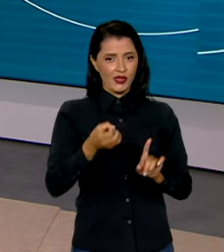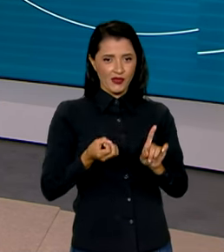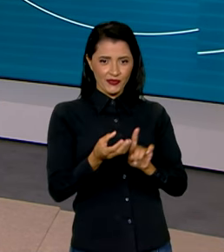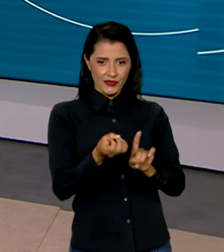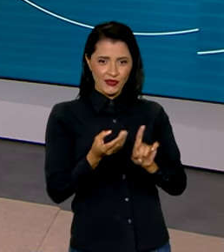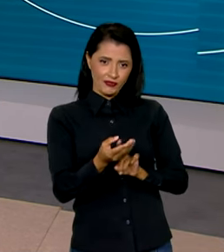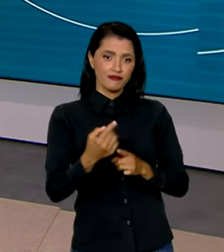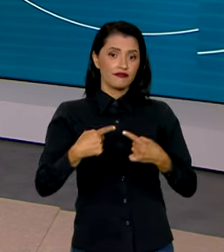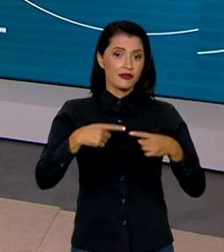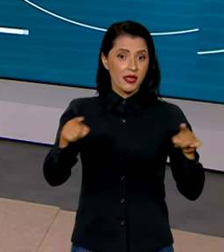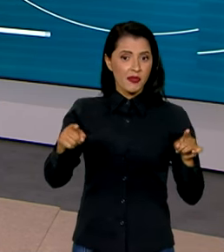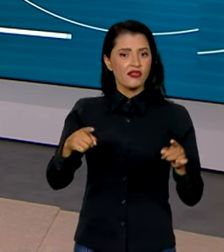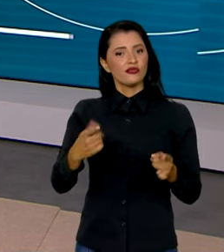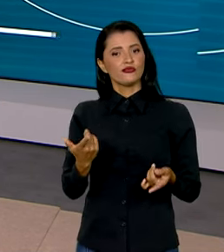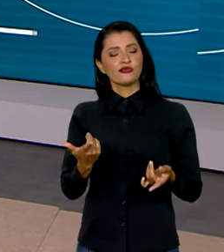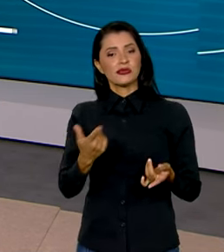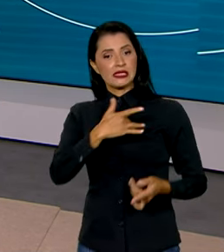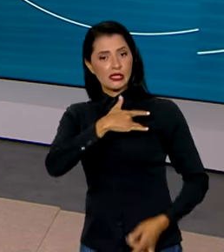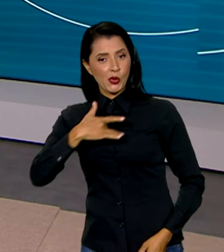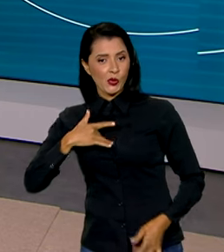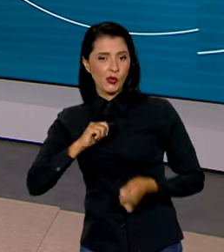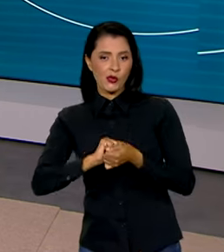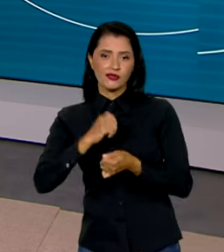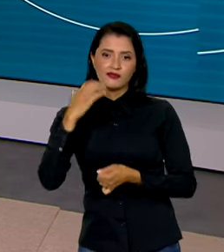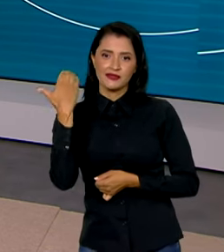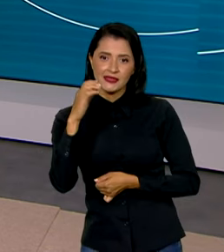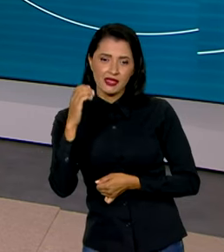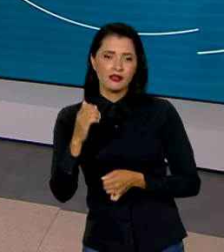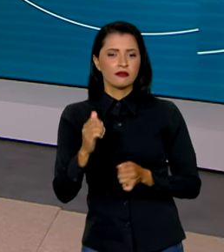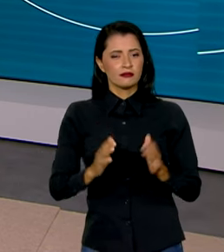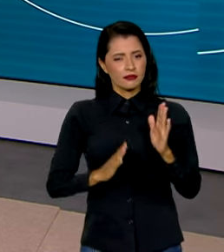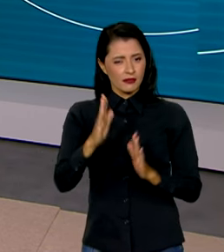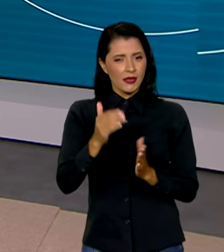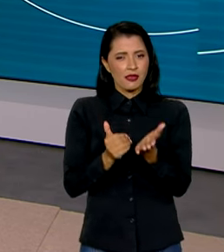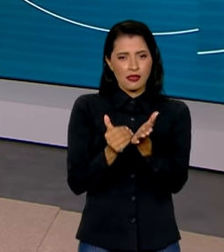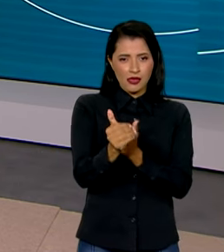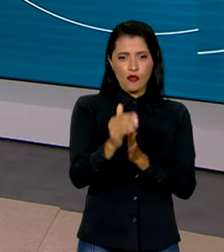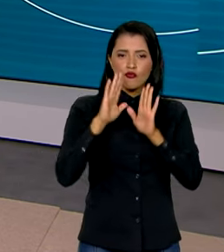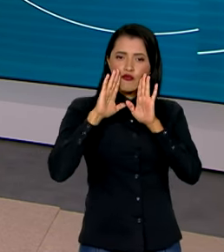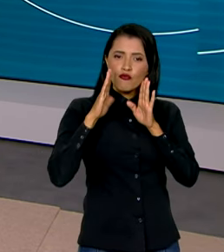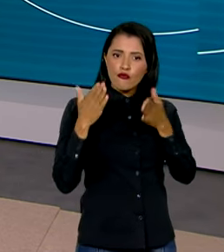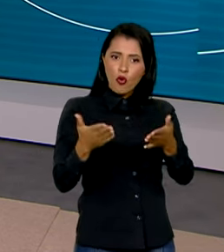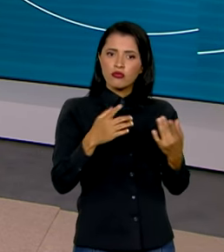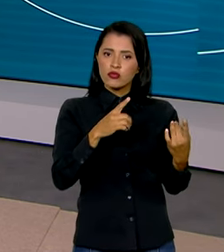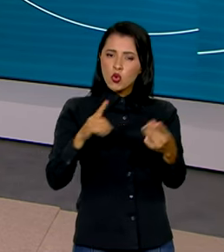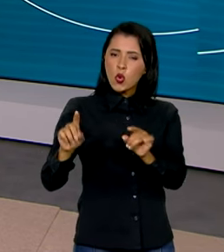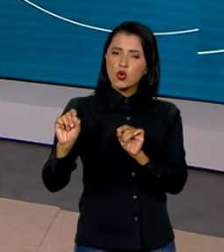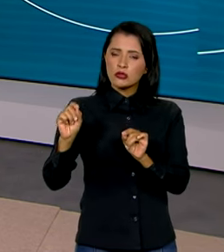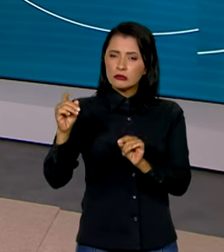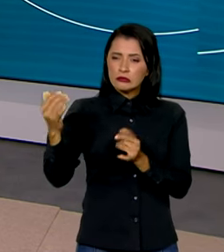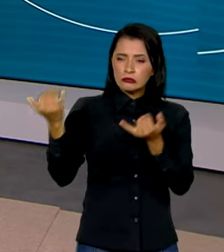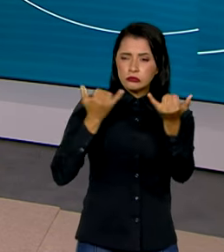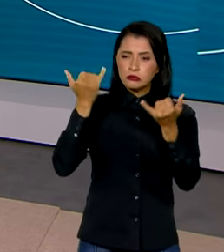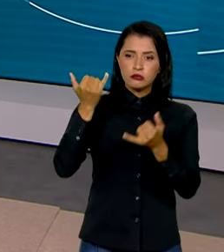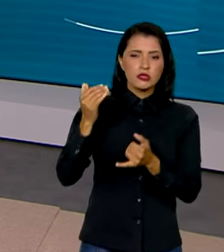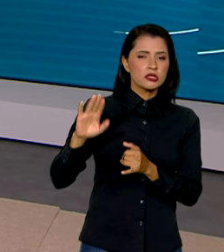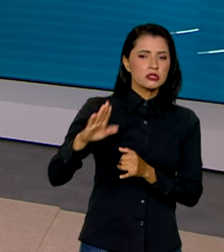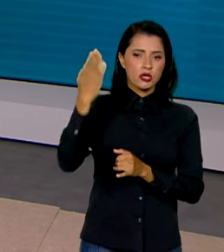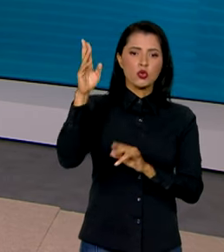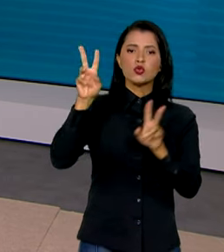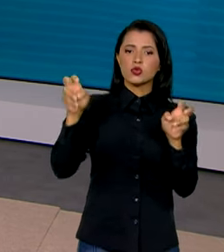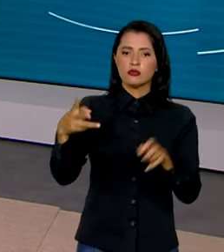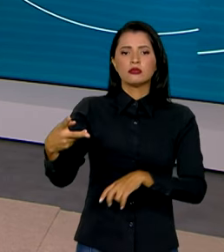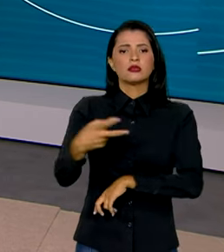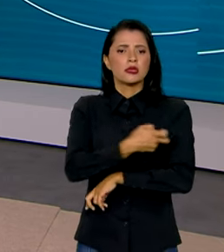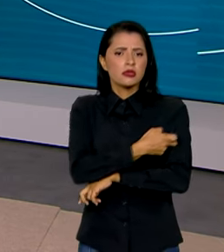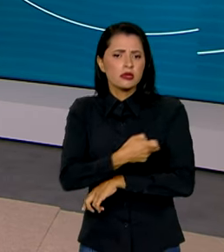Canal Gov o lançamento do Saúde Consciência. A fase inicial do programa está focada no enfrentamento à desinformação sobre